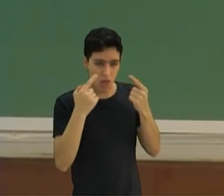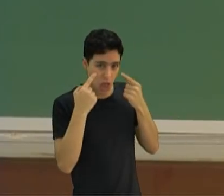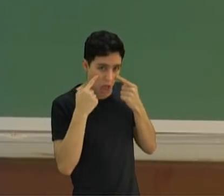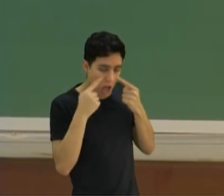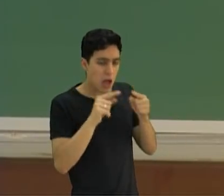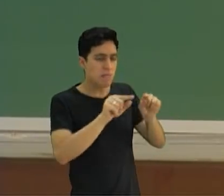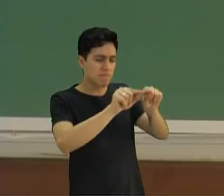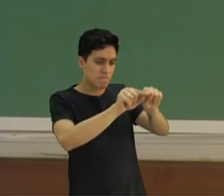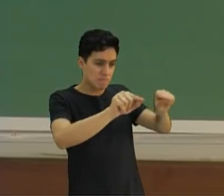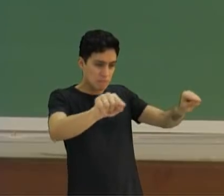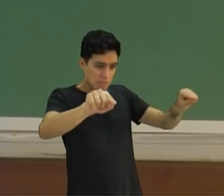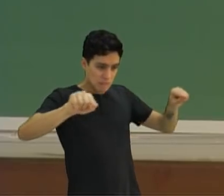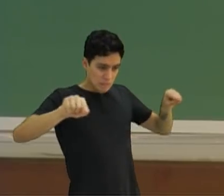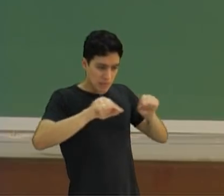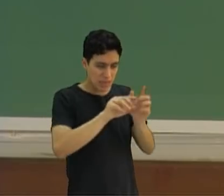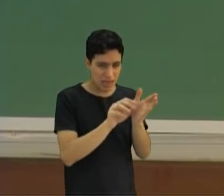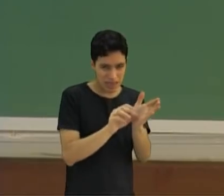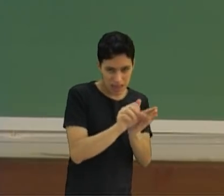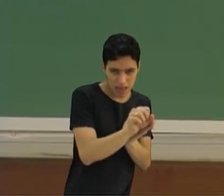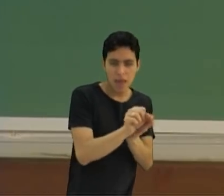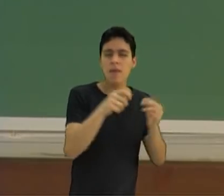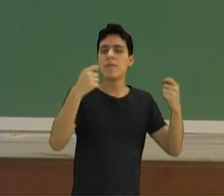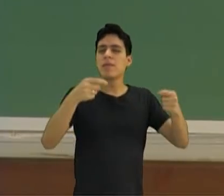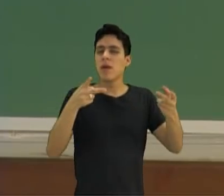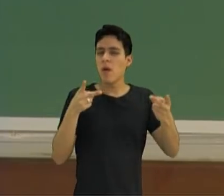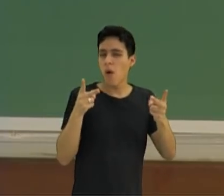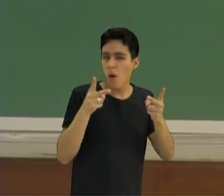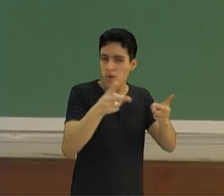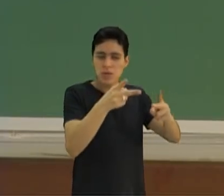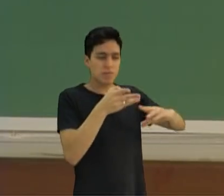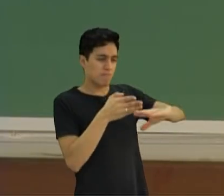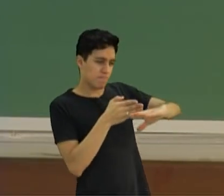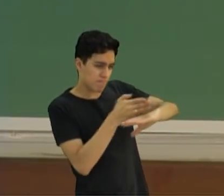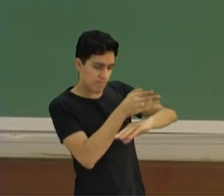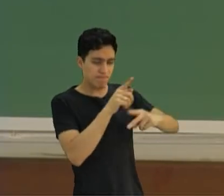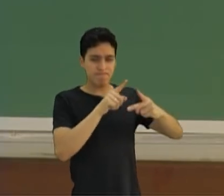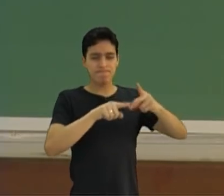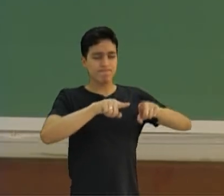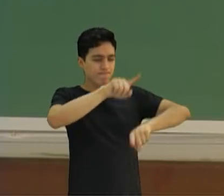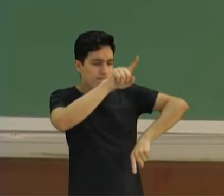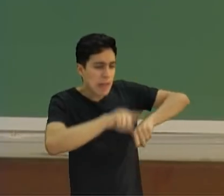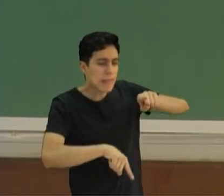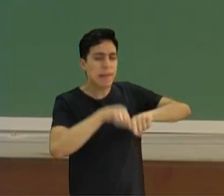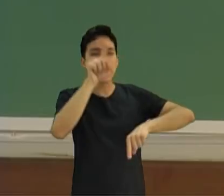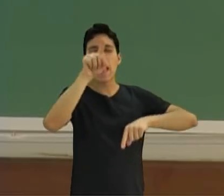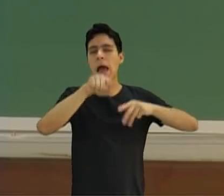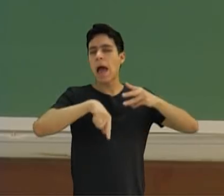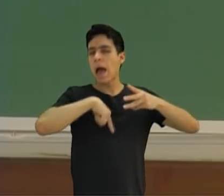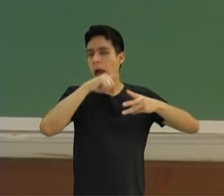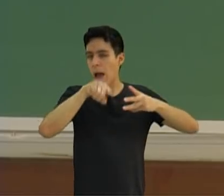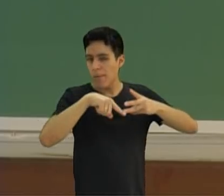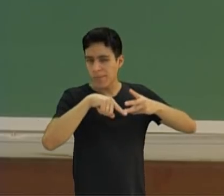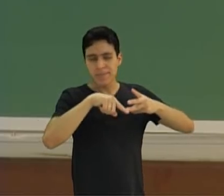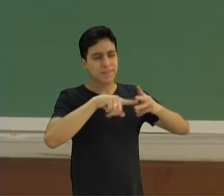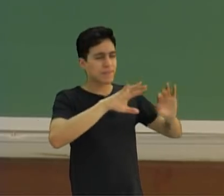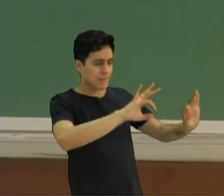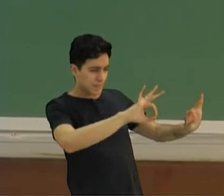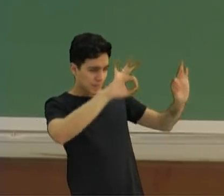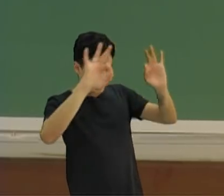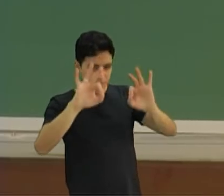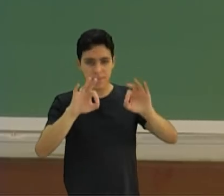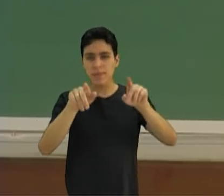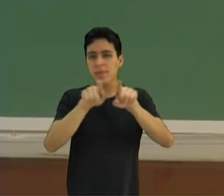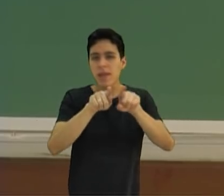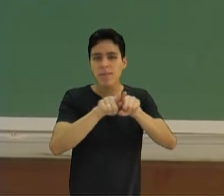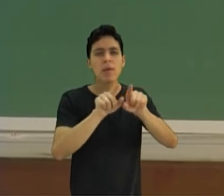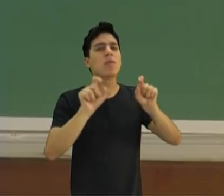acessar o Classroom, as atividades, os vídeos, os materiais de estudo, prestar atenção nos recados dos